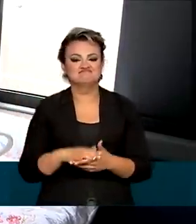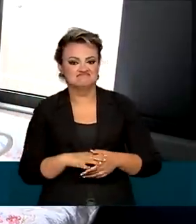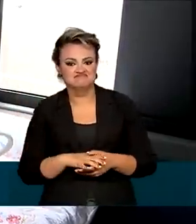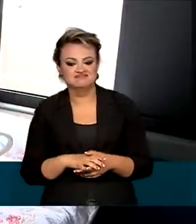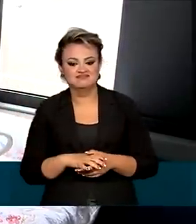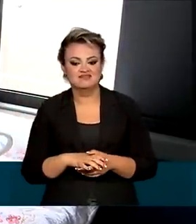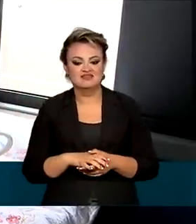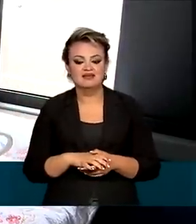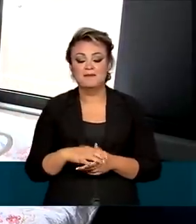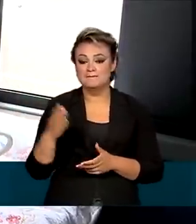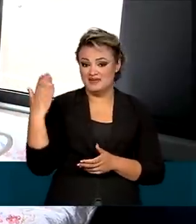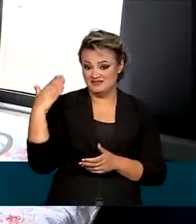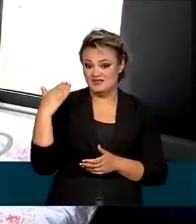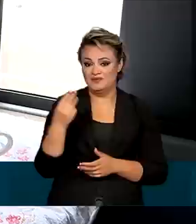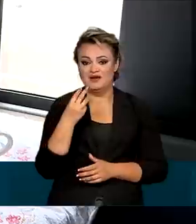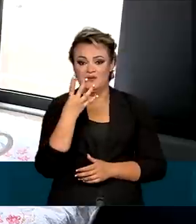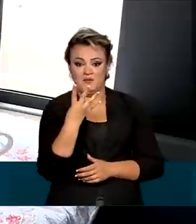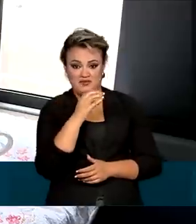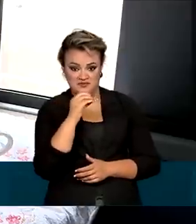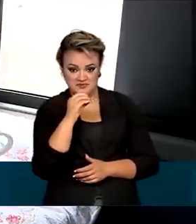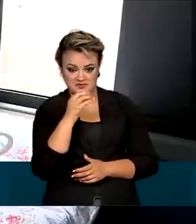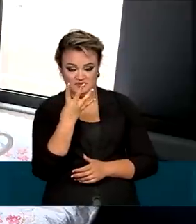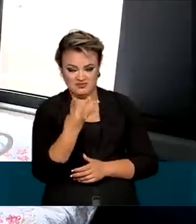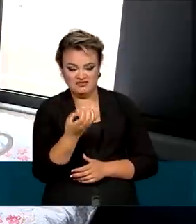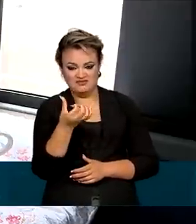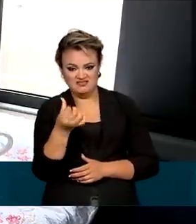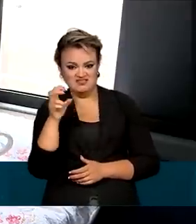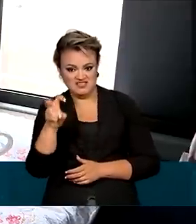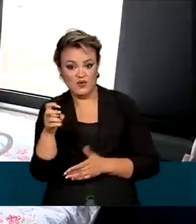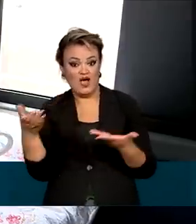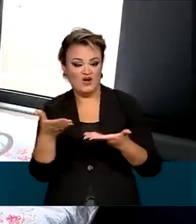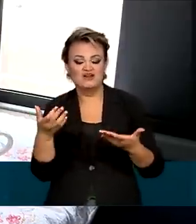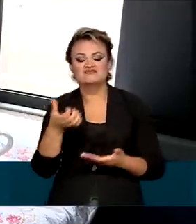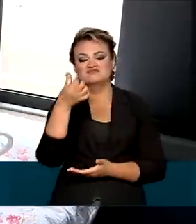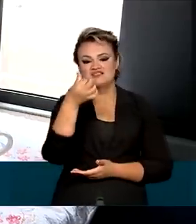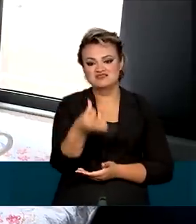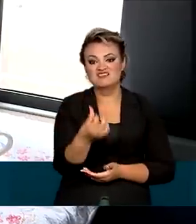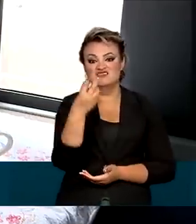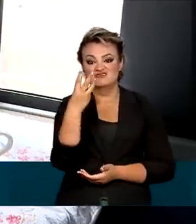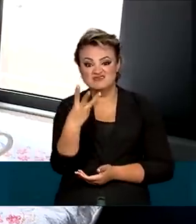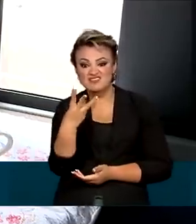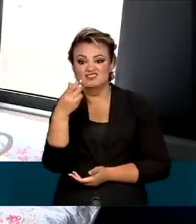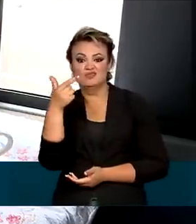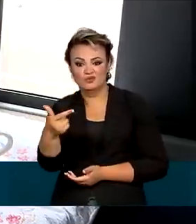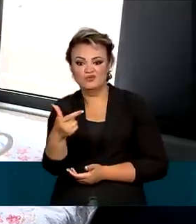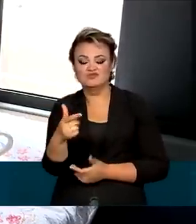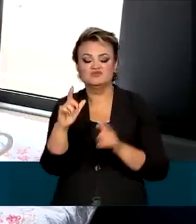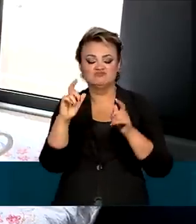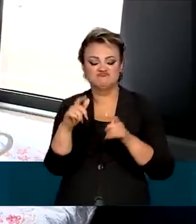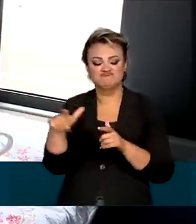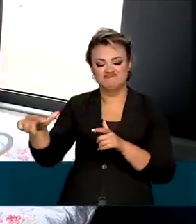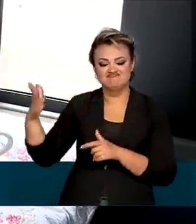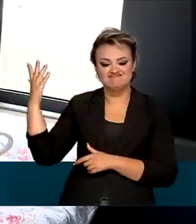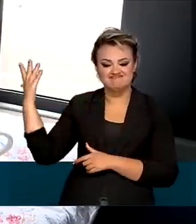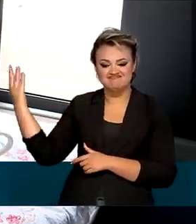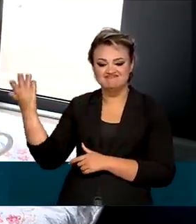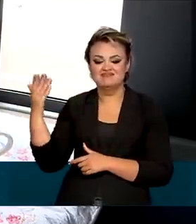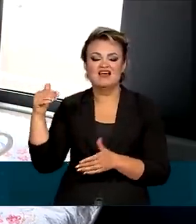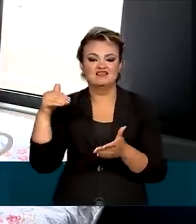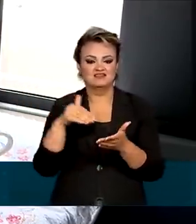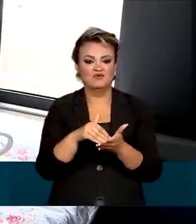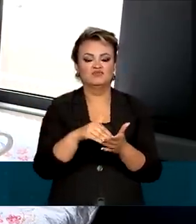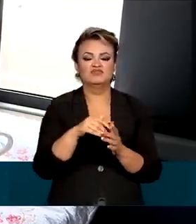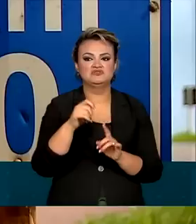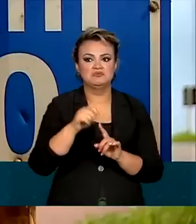passando de 465 para 632 acampamentos até o final de